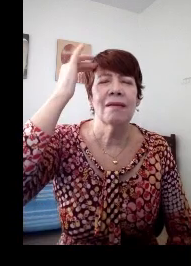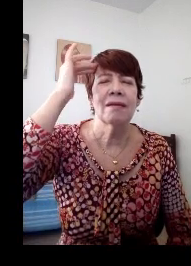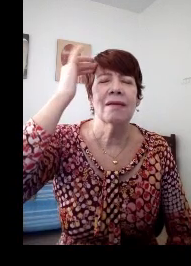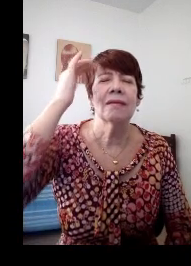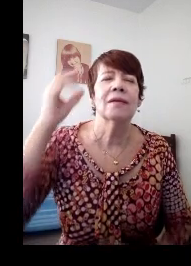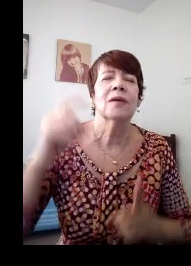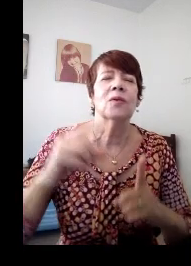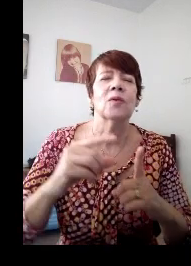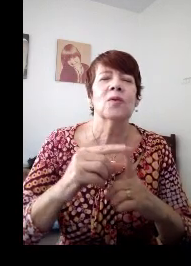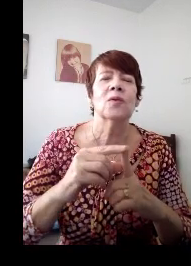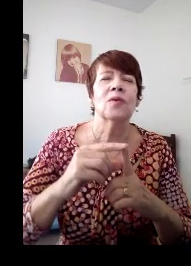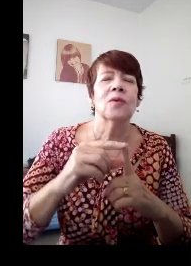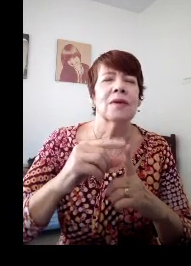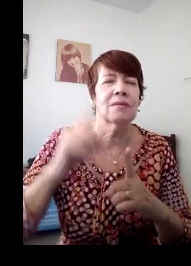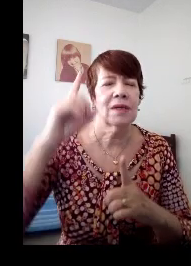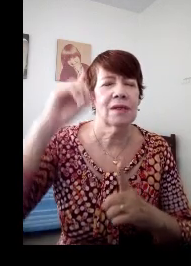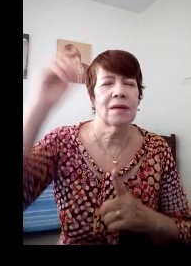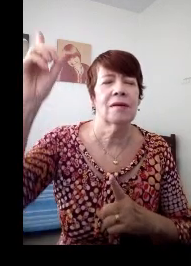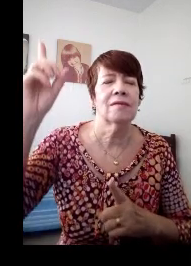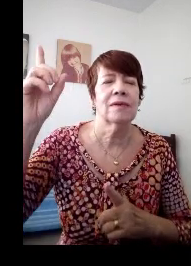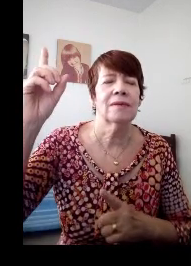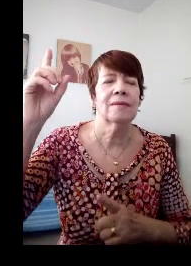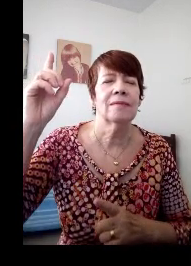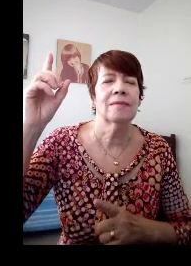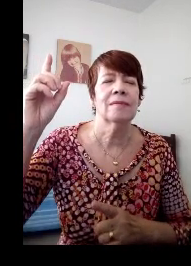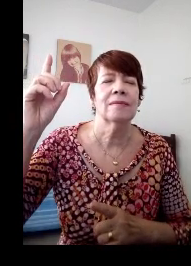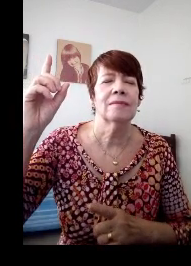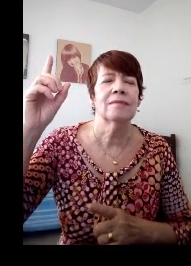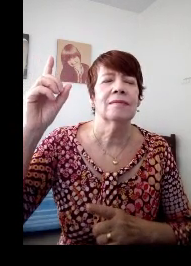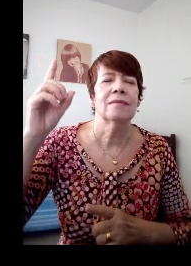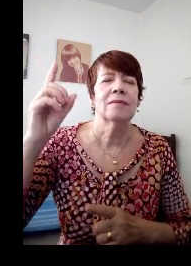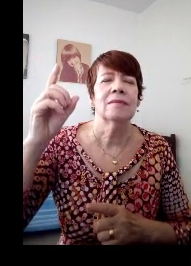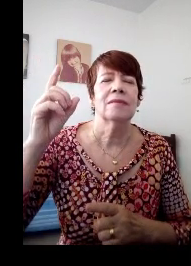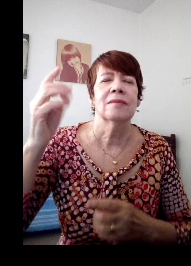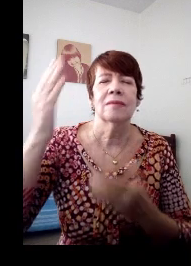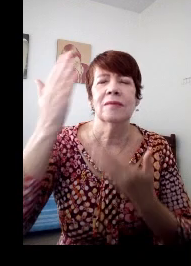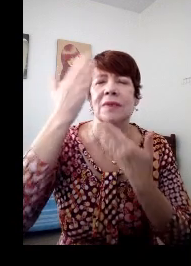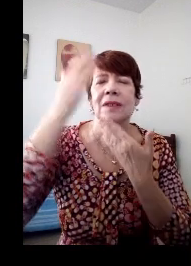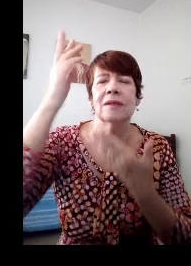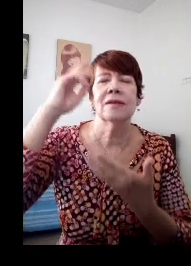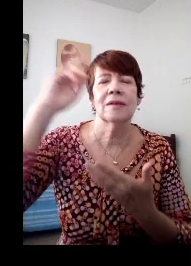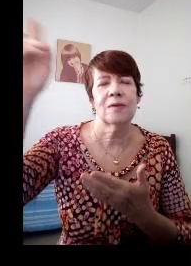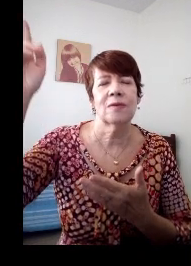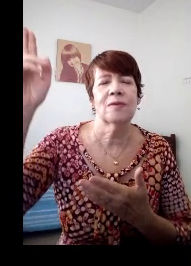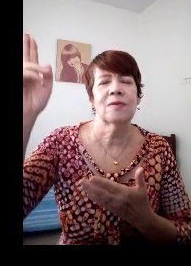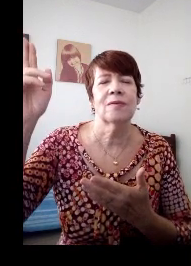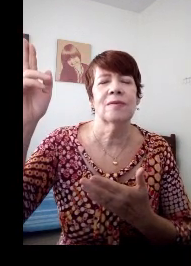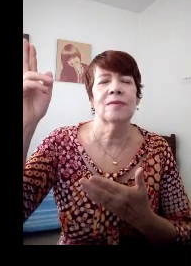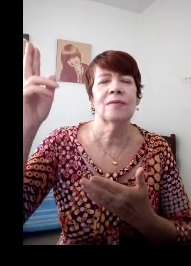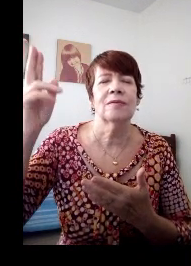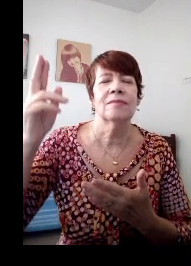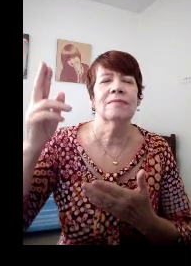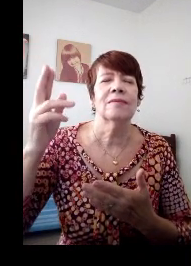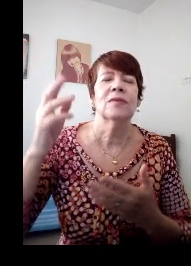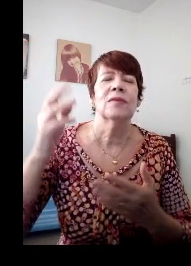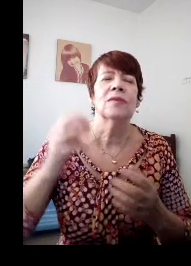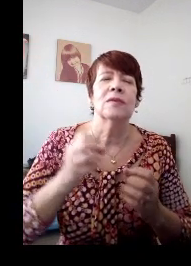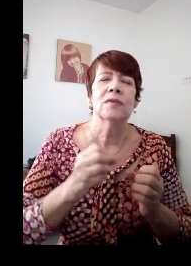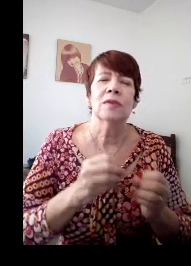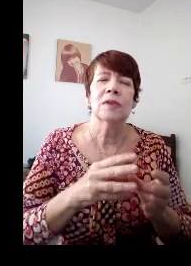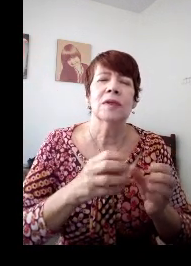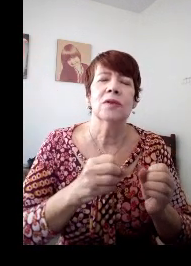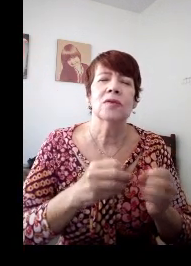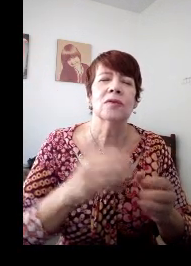ouvir a Tua palavra e nos dê o entendimento e a compreensão da mensagem do Senhor e